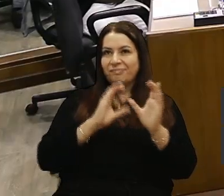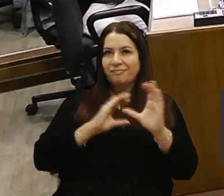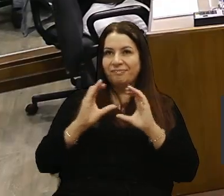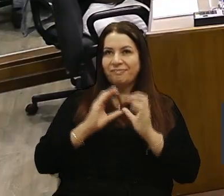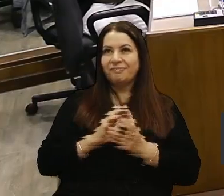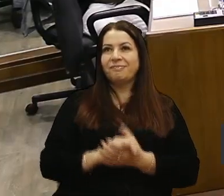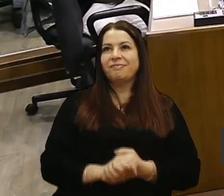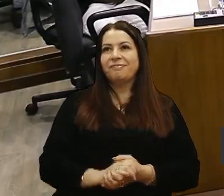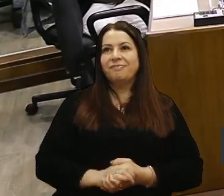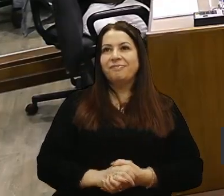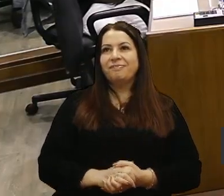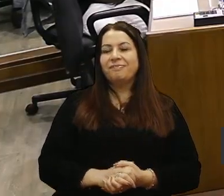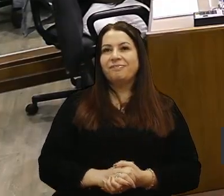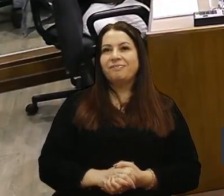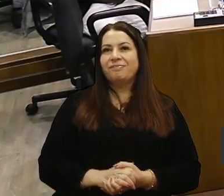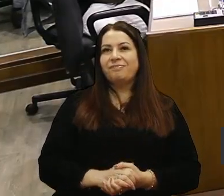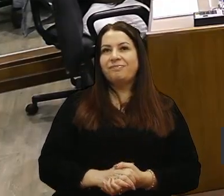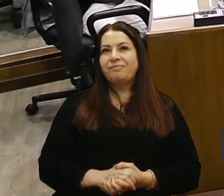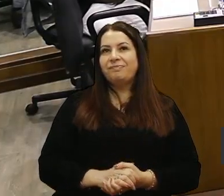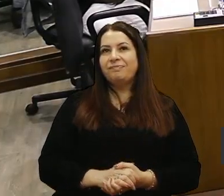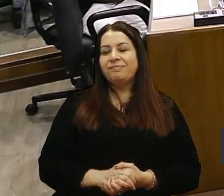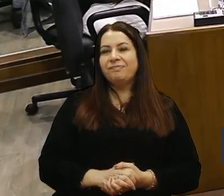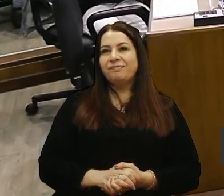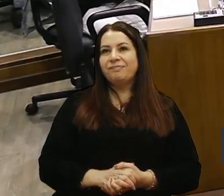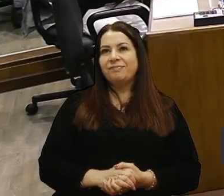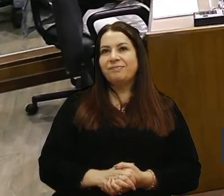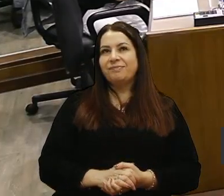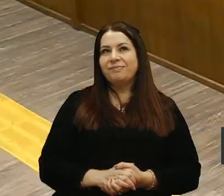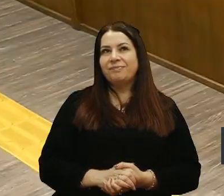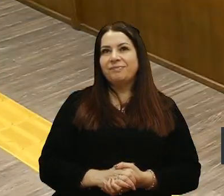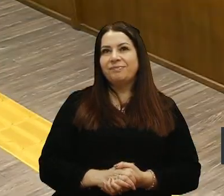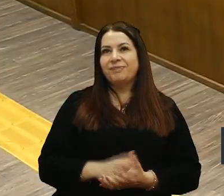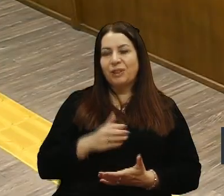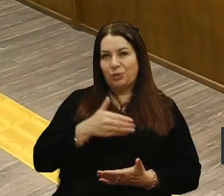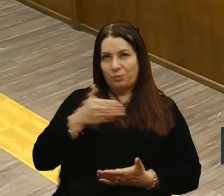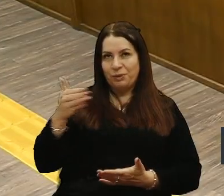Passemos a hora.